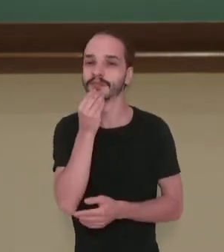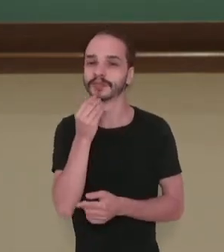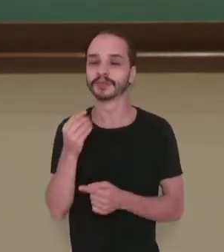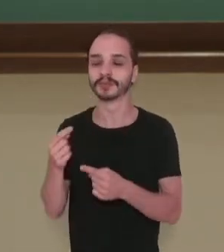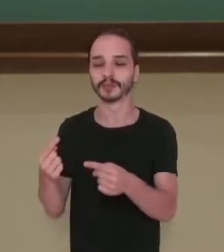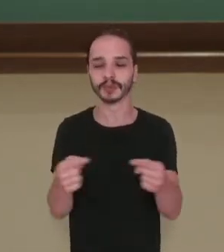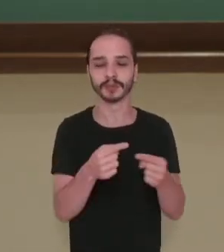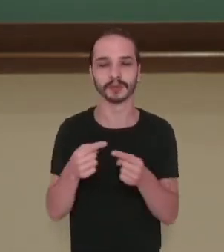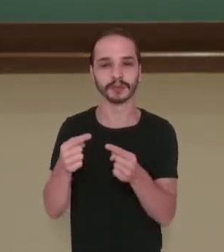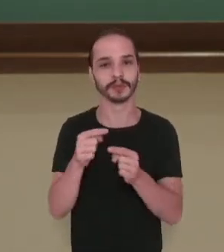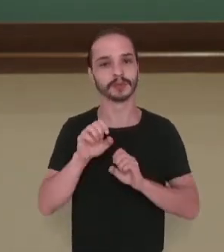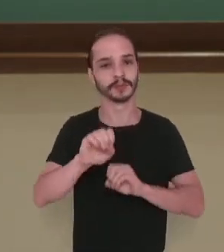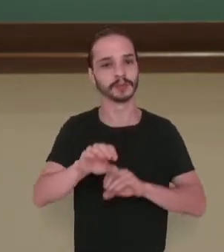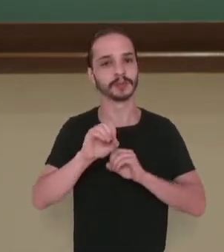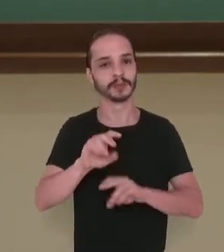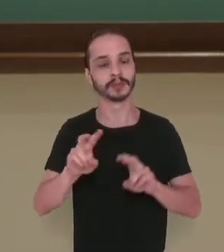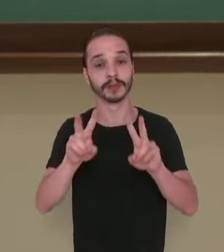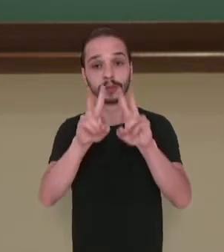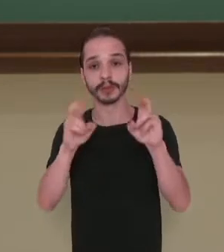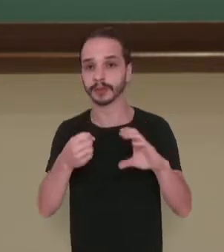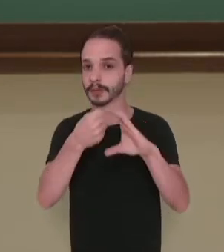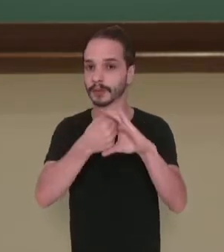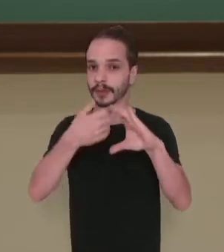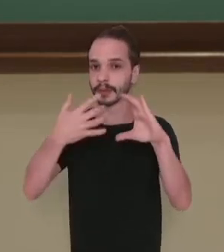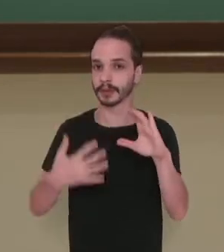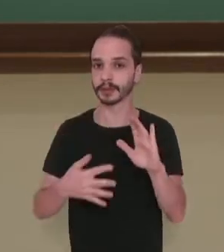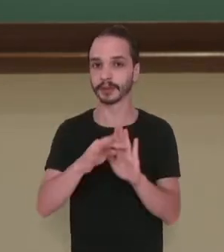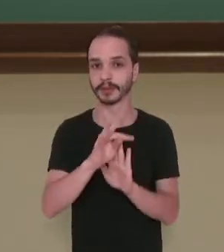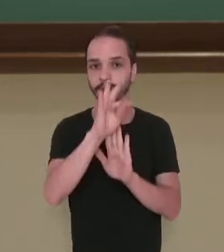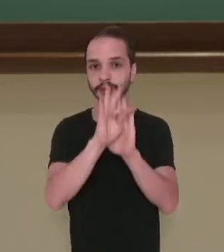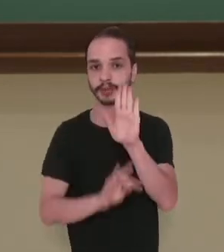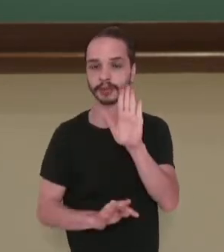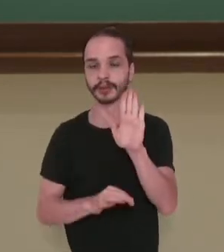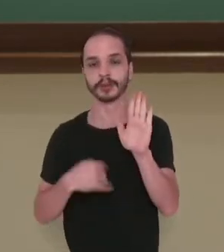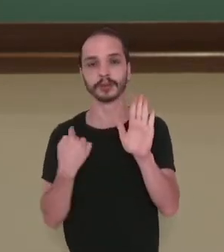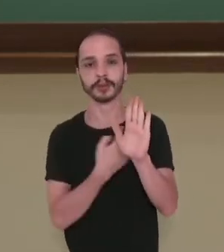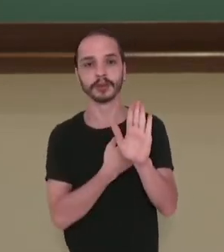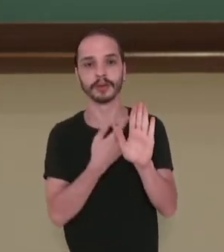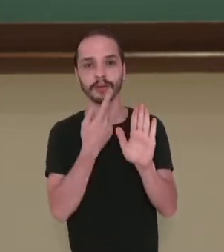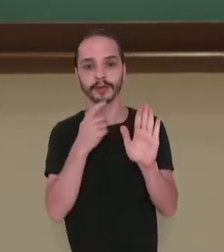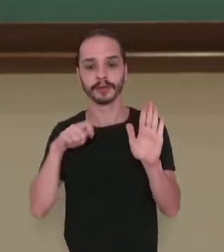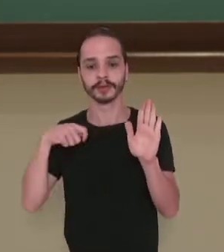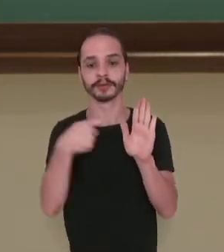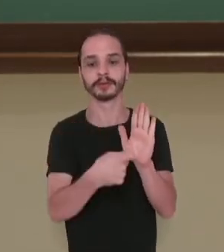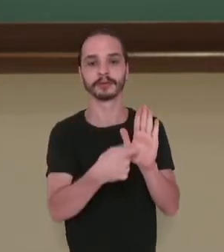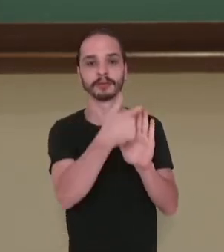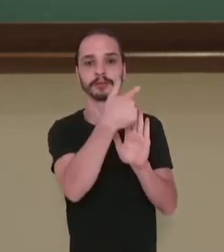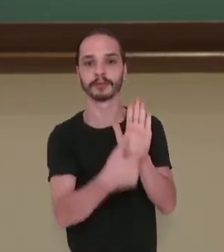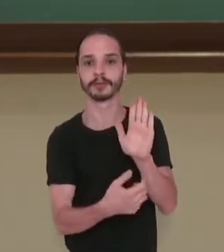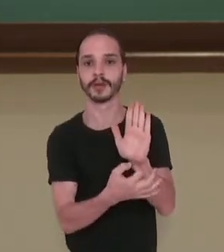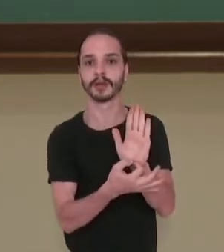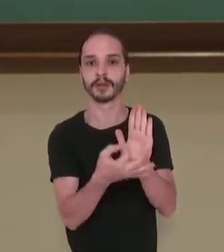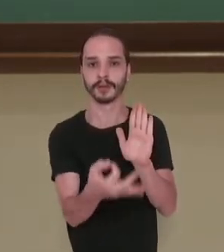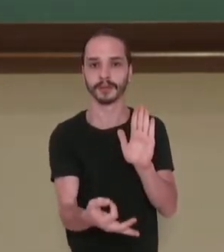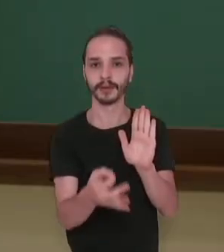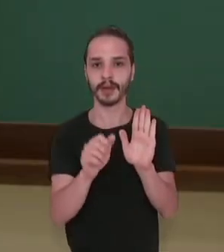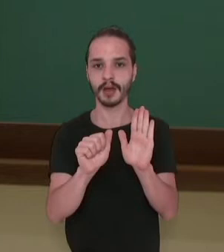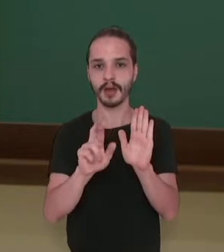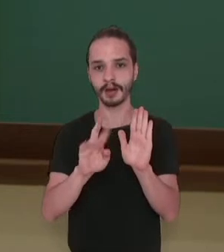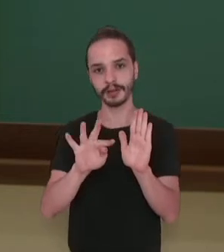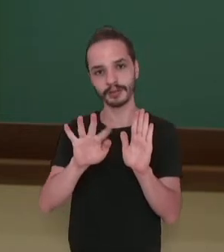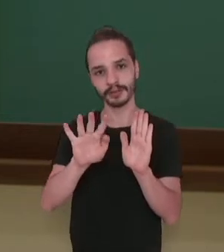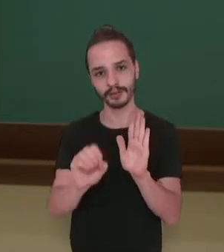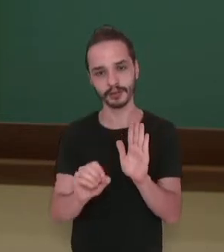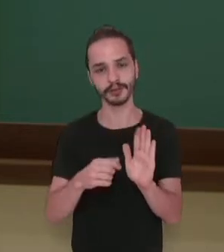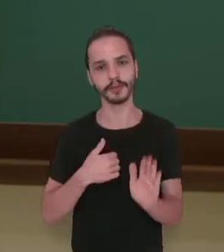trabalhar algumas características de um texto que nós denominamos de artigo de opinião, certo? Eu sou a professora